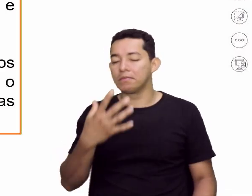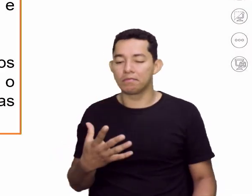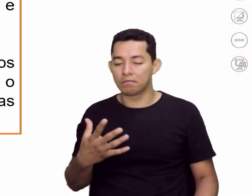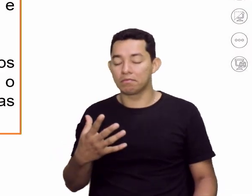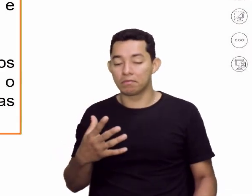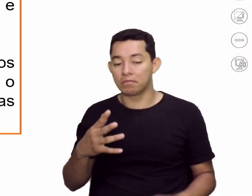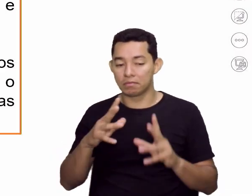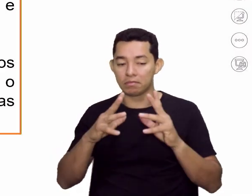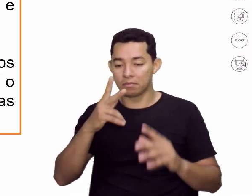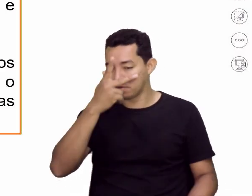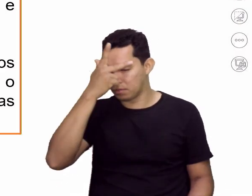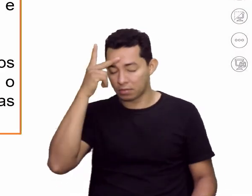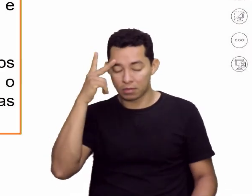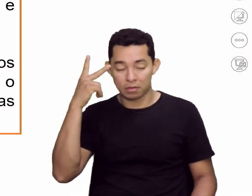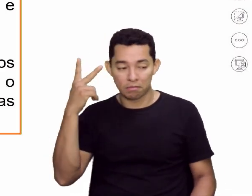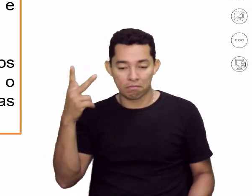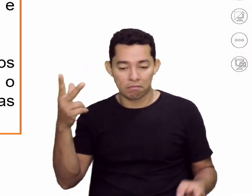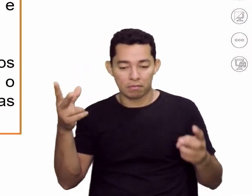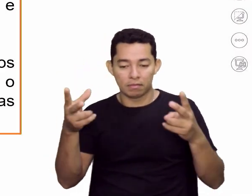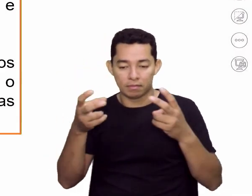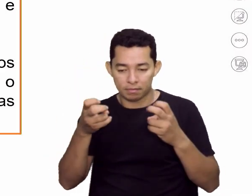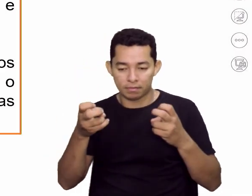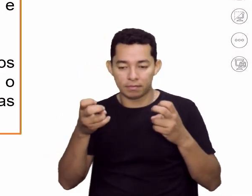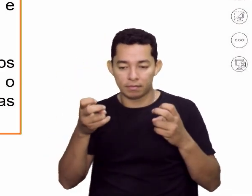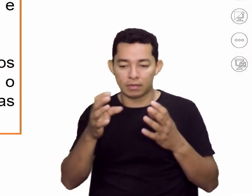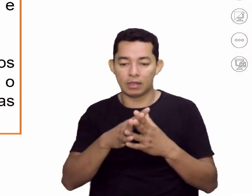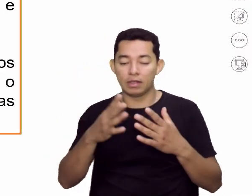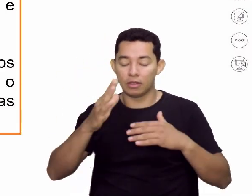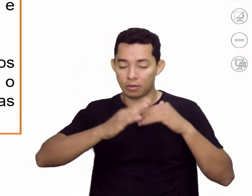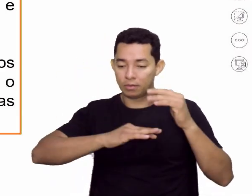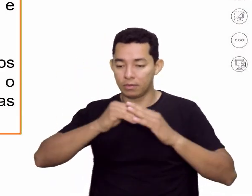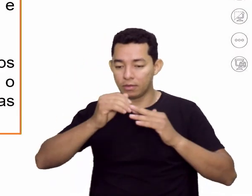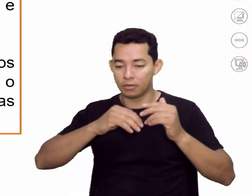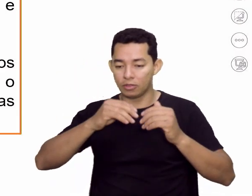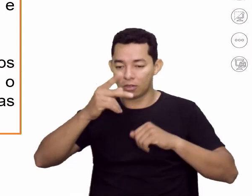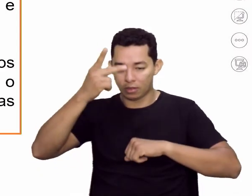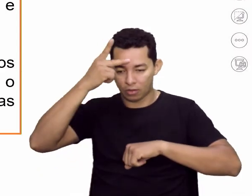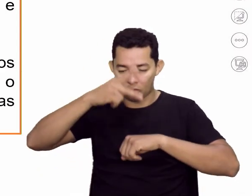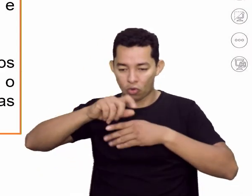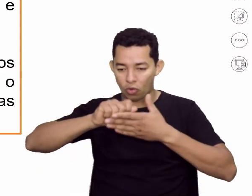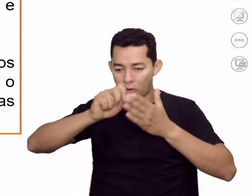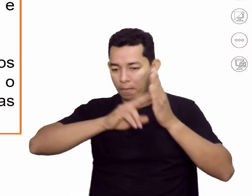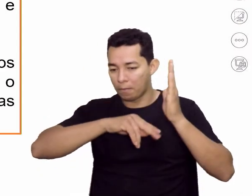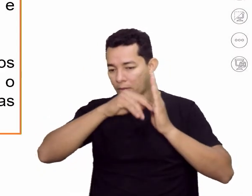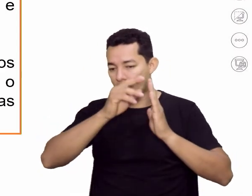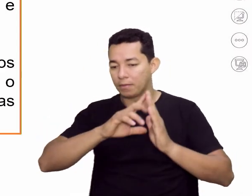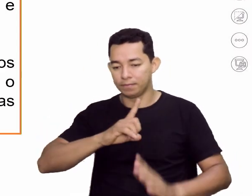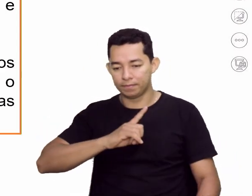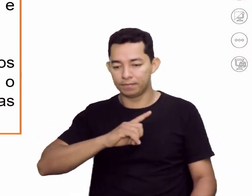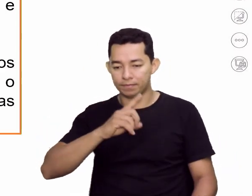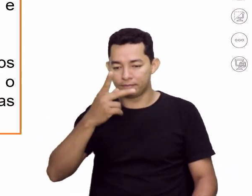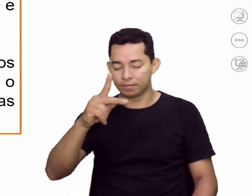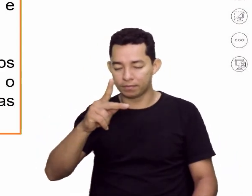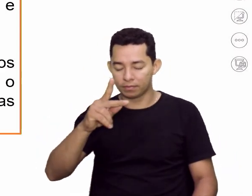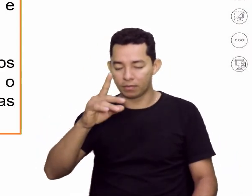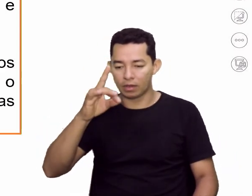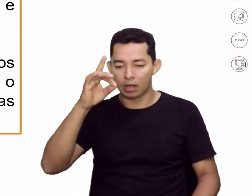Claude Monet teve seu reconhecimento, né? Olha aqui essa curiosidade. O Claude Monet,